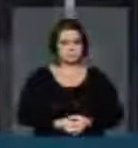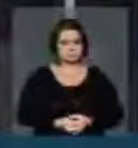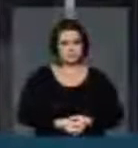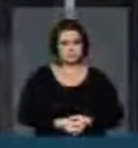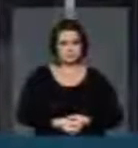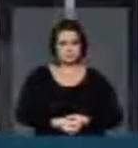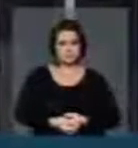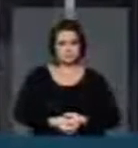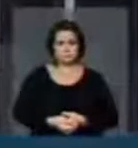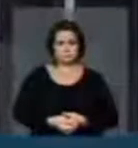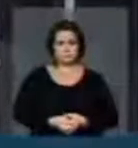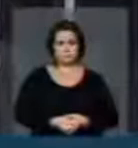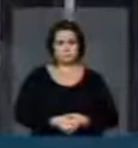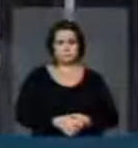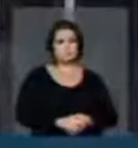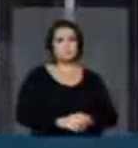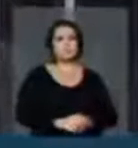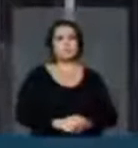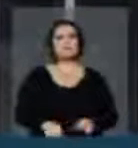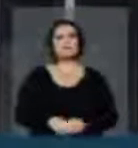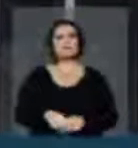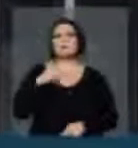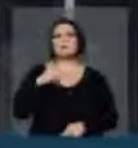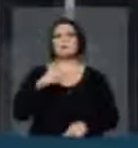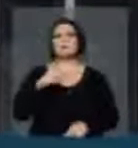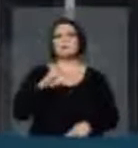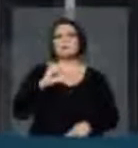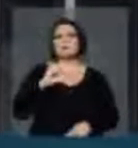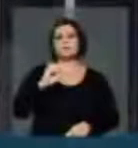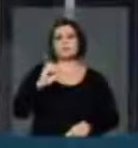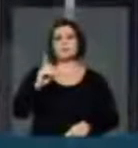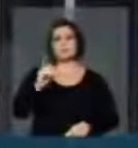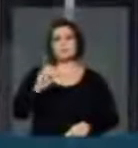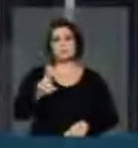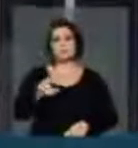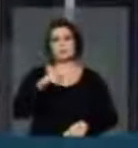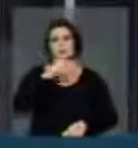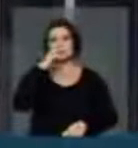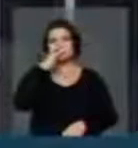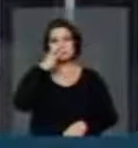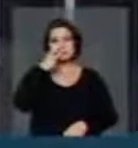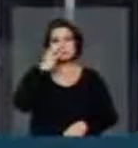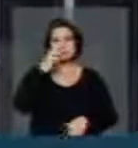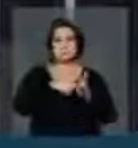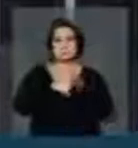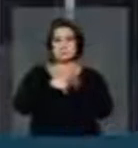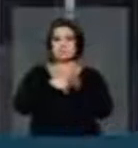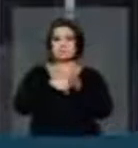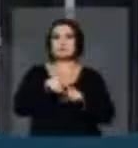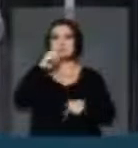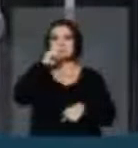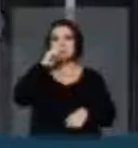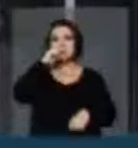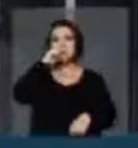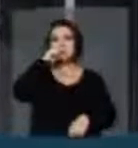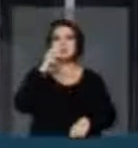concluindo, senhor presidente, e o procurador da República, apure essa denúncia, que é gravíssima. Já vão mais, os prefeitos